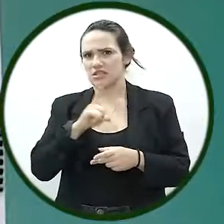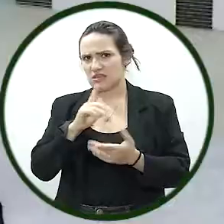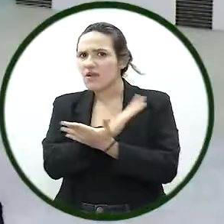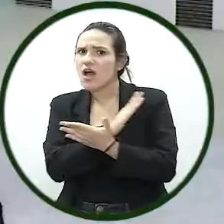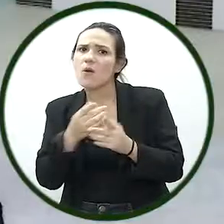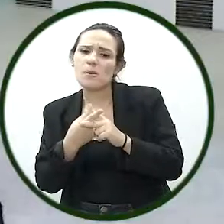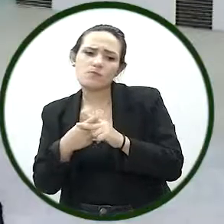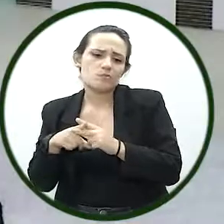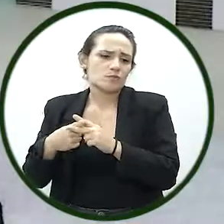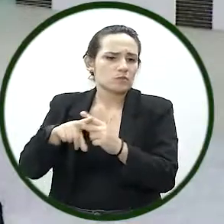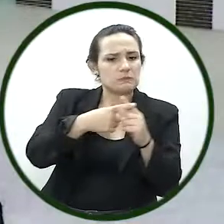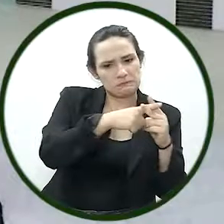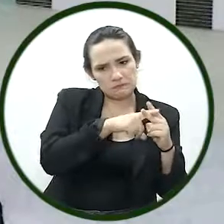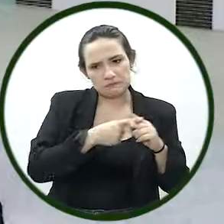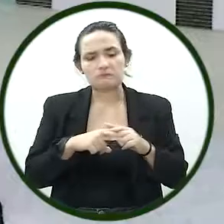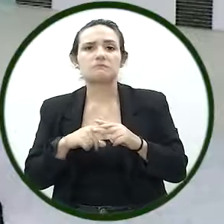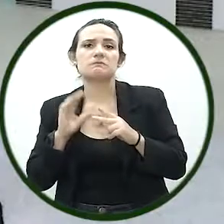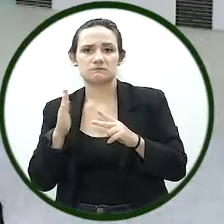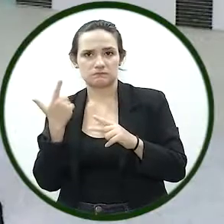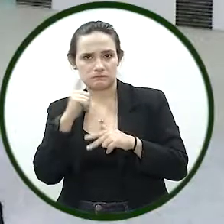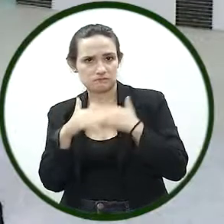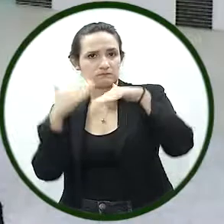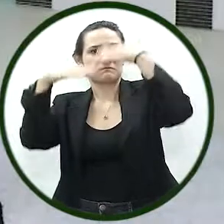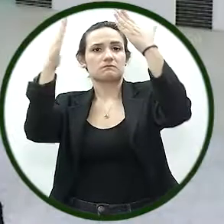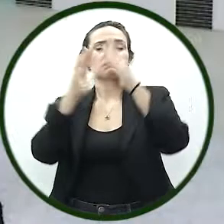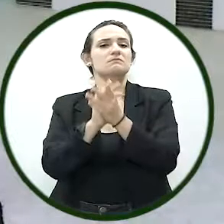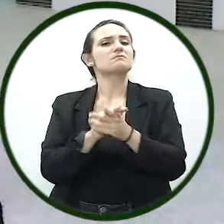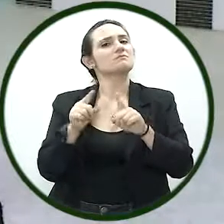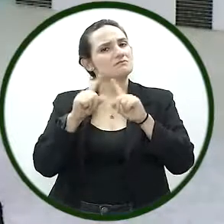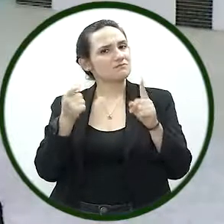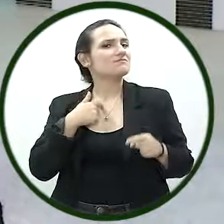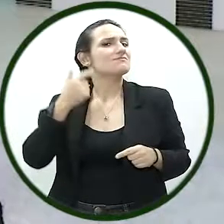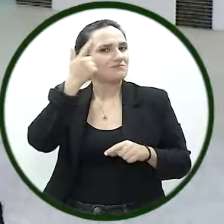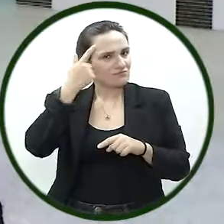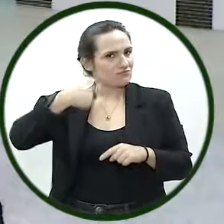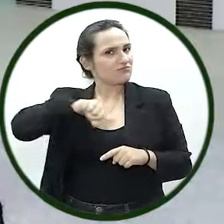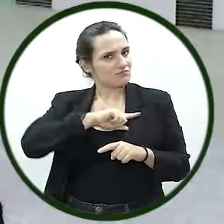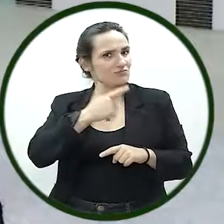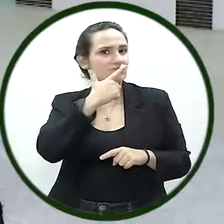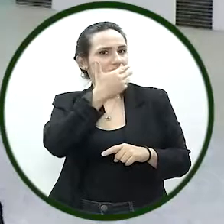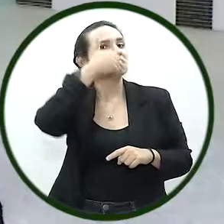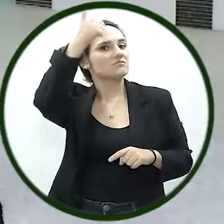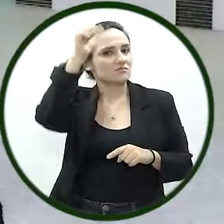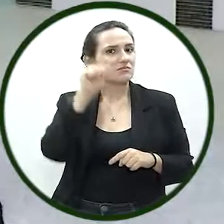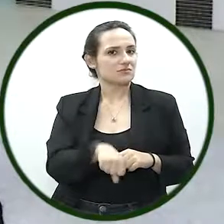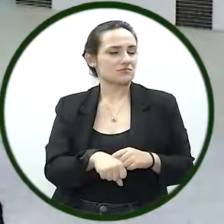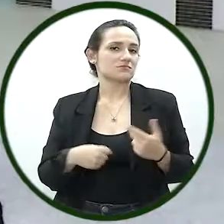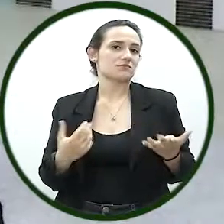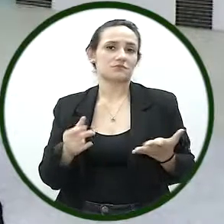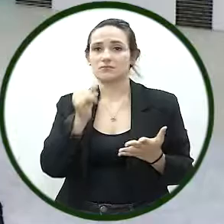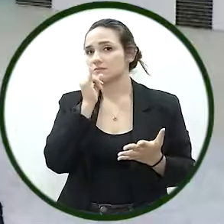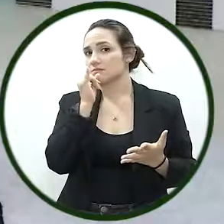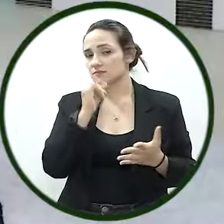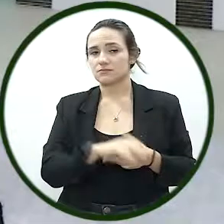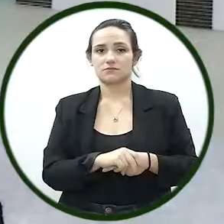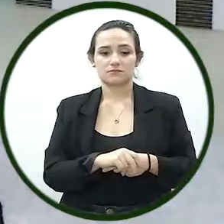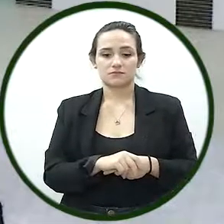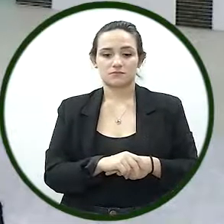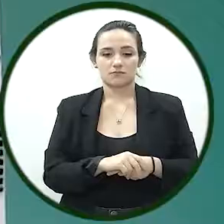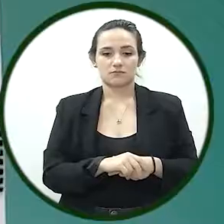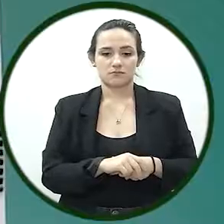já corrigimos muitas coisas, sim, nós já evoluímos bastante, mas eu acredito que nós podemos melhorar ainda mais essa questão desses mediadores.